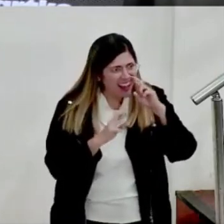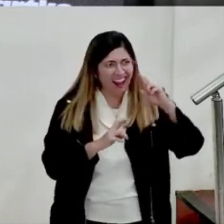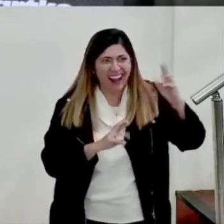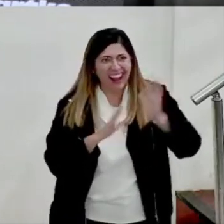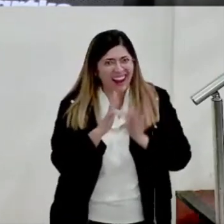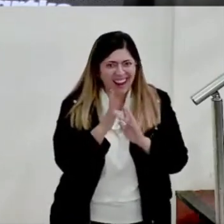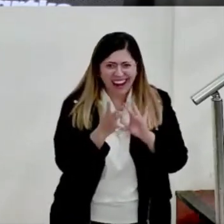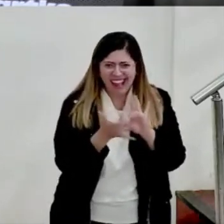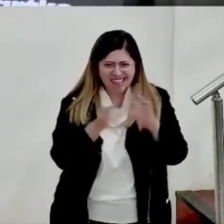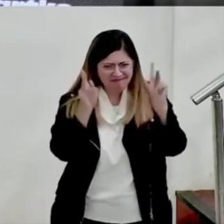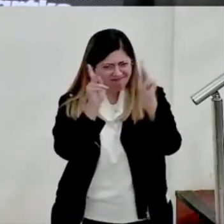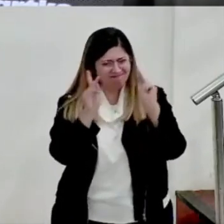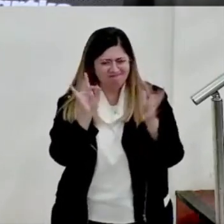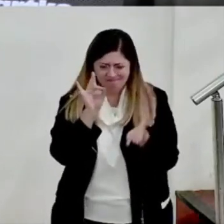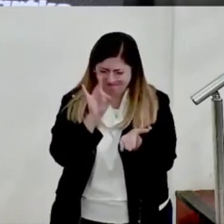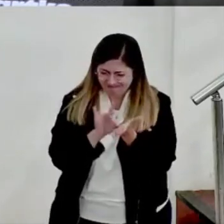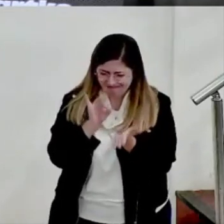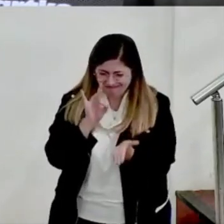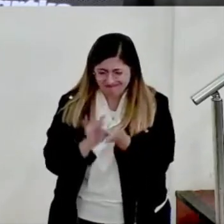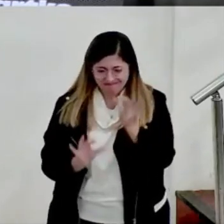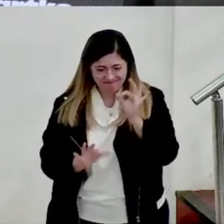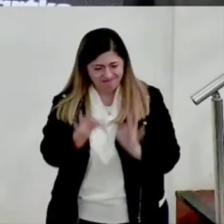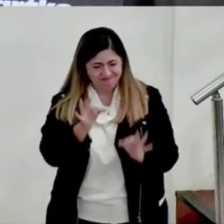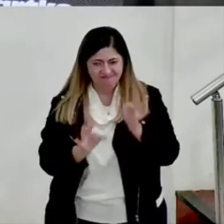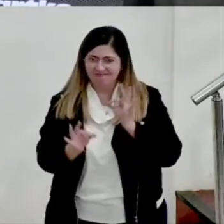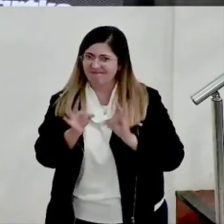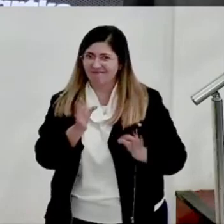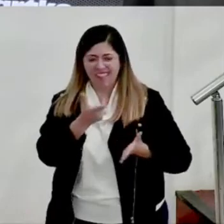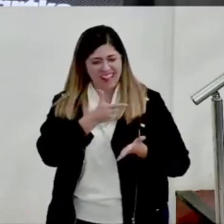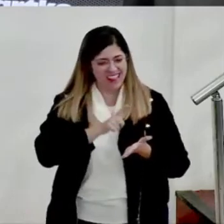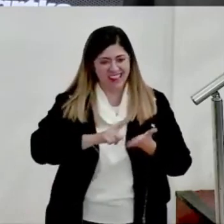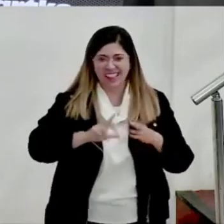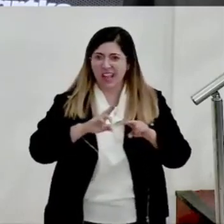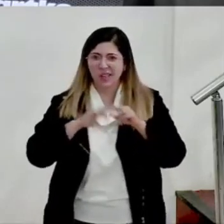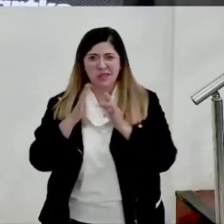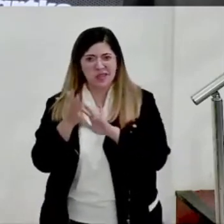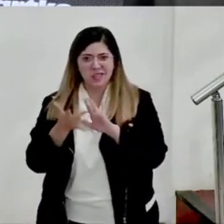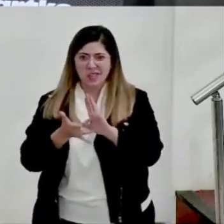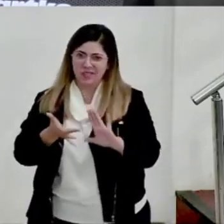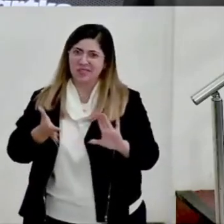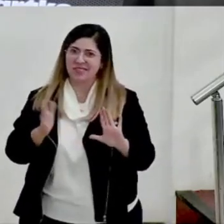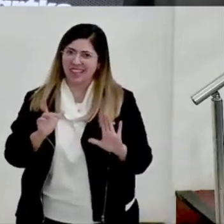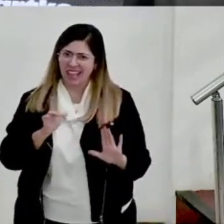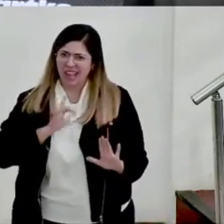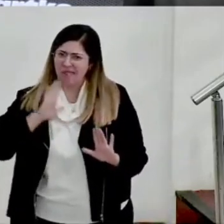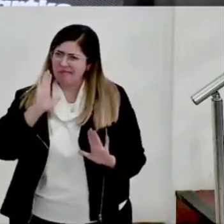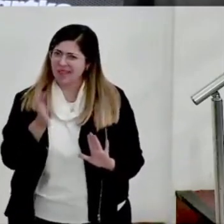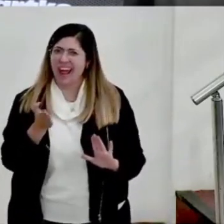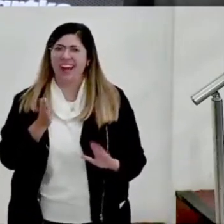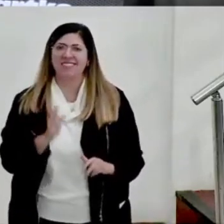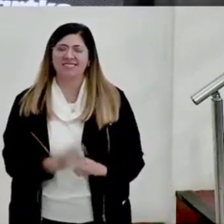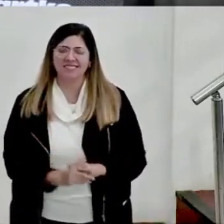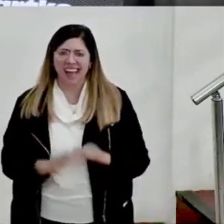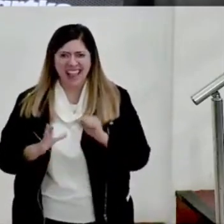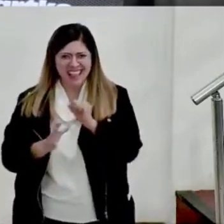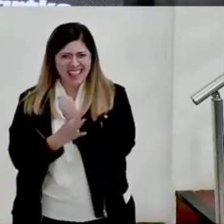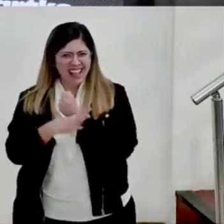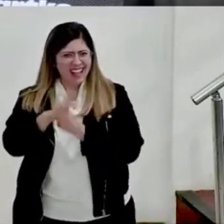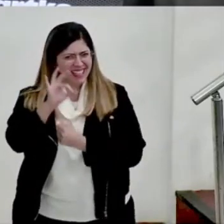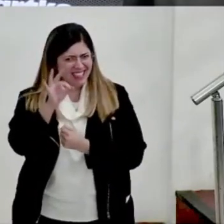paz, porque em Cristo, justificados, temos paz com Deus. Nós desfrutamos da verdadeira segurança, porque em